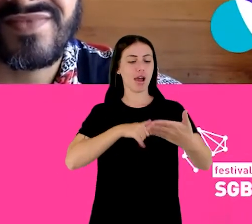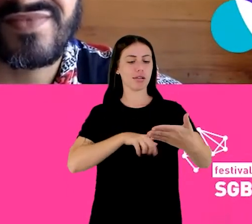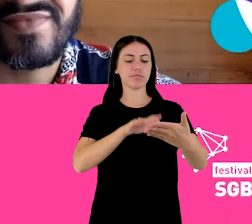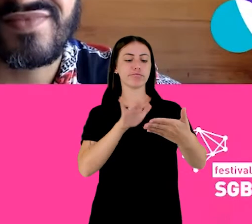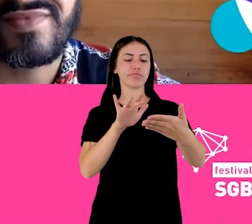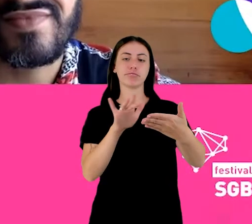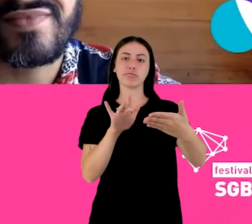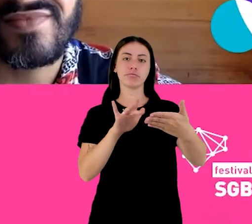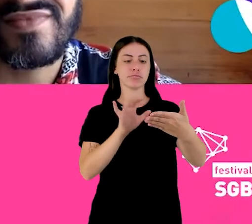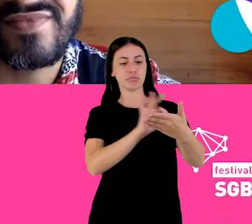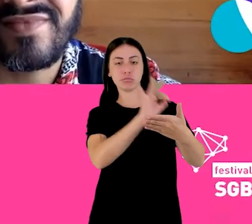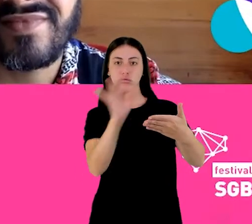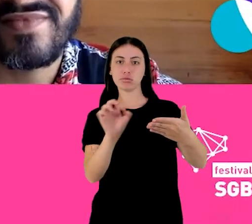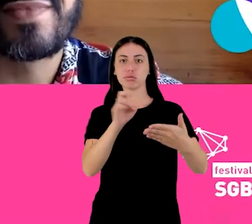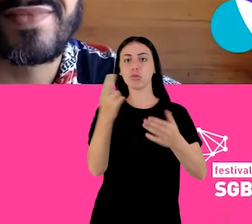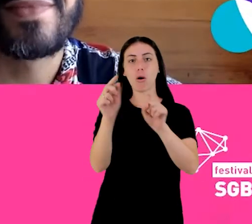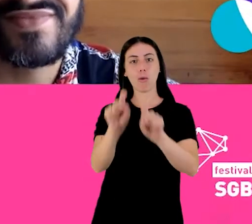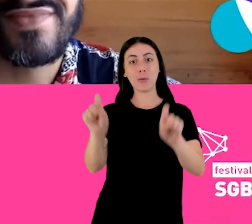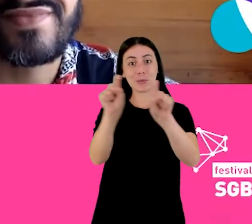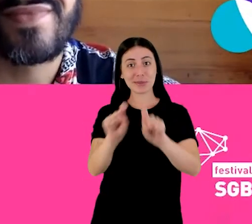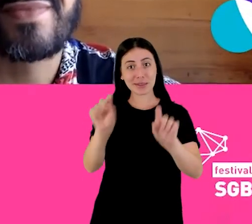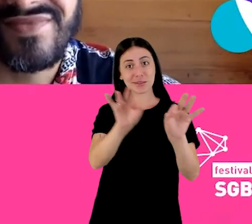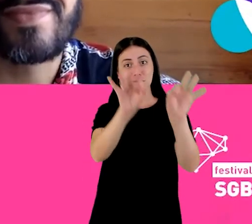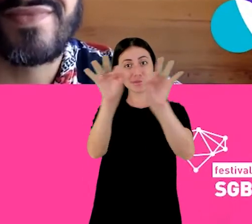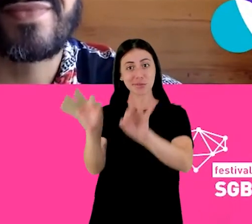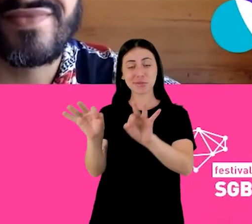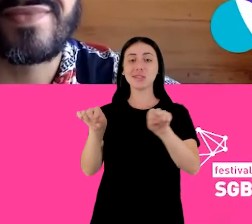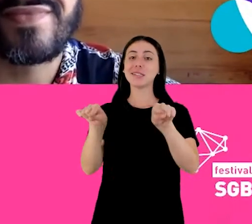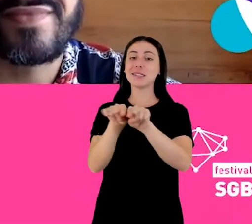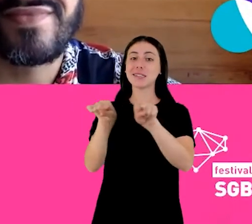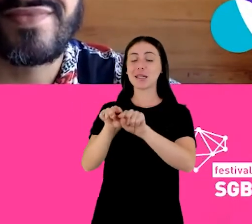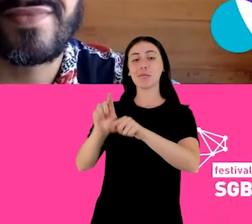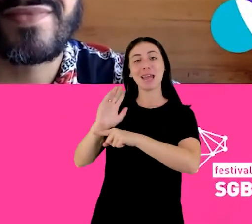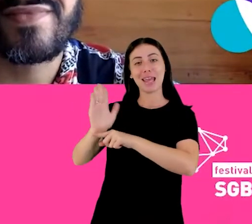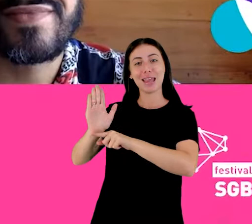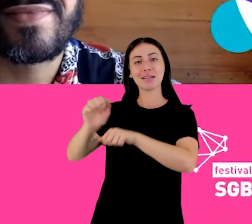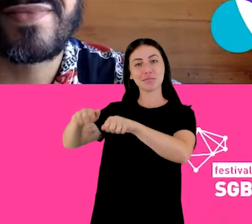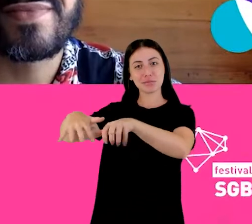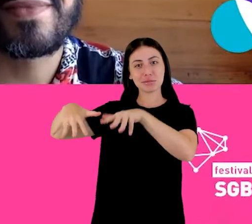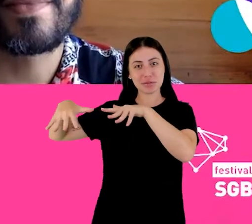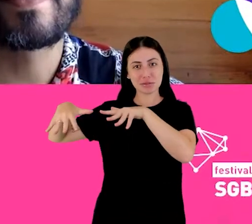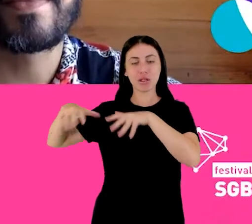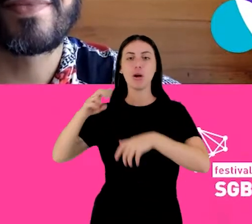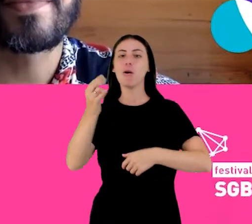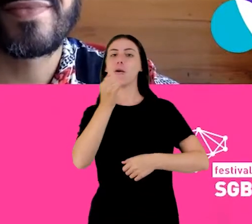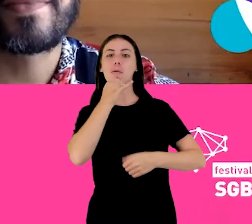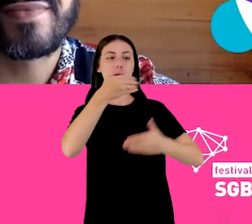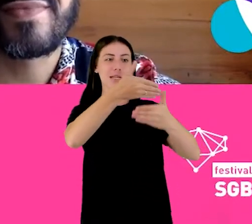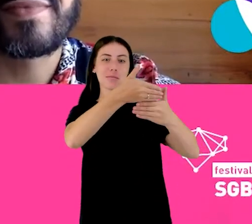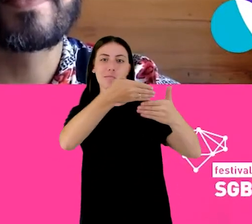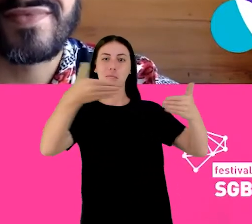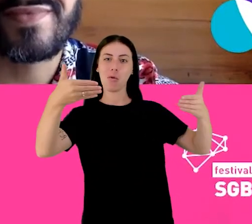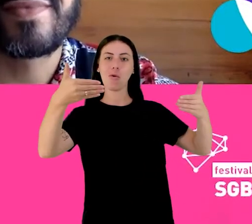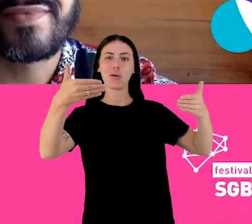na telinha do celular, vai no computador, vai num